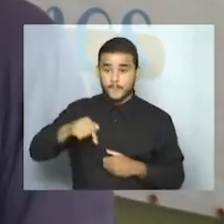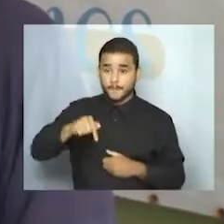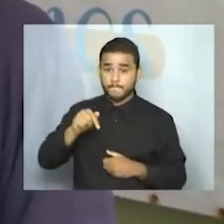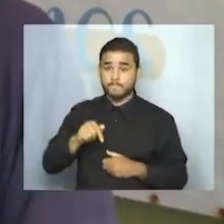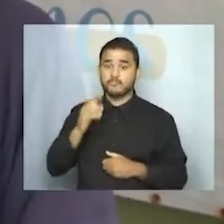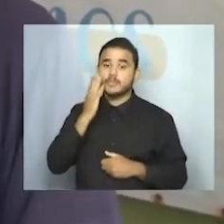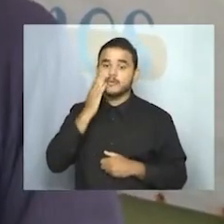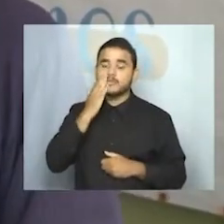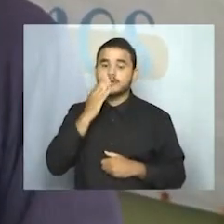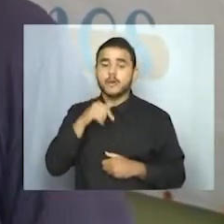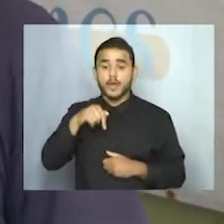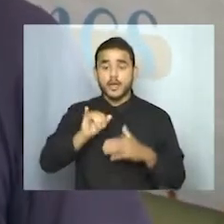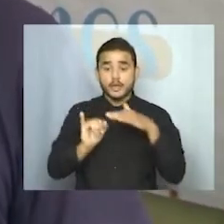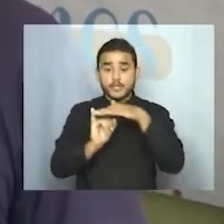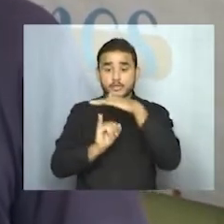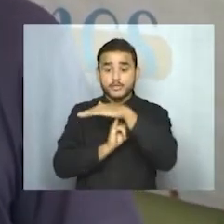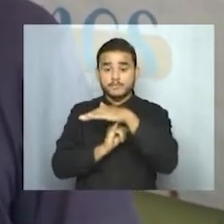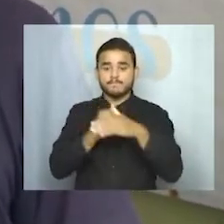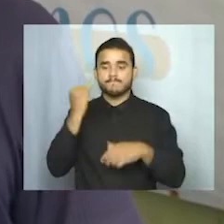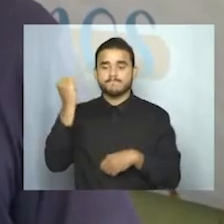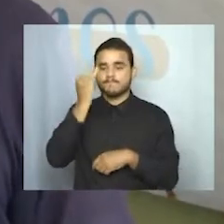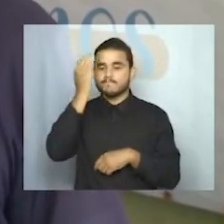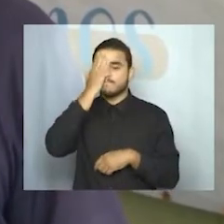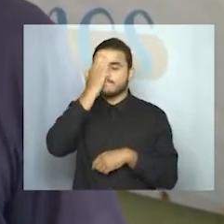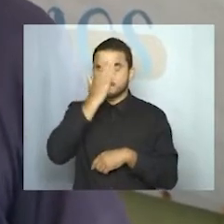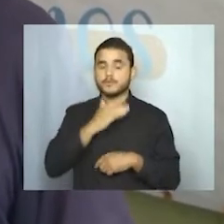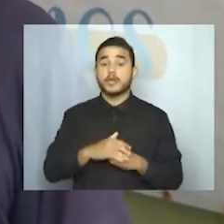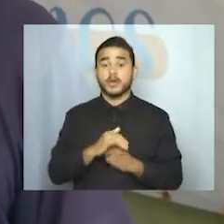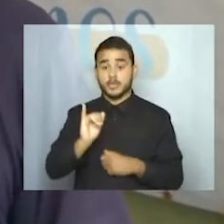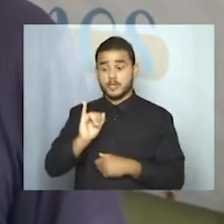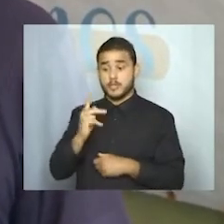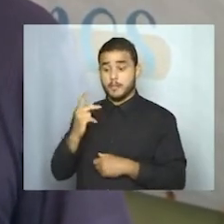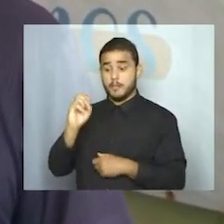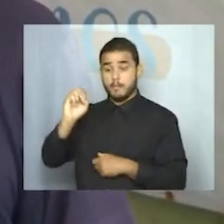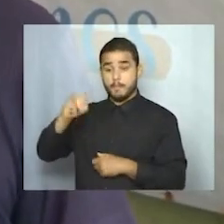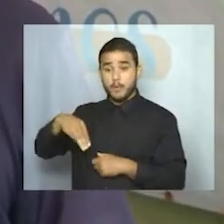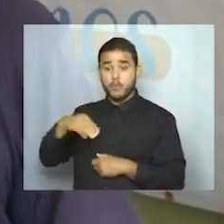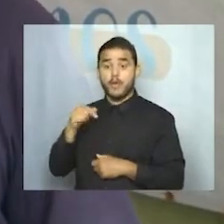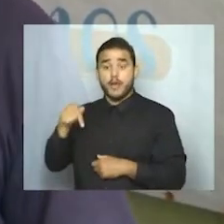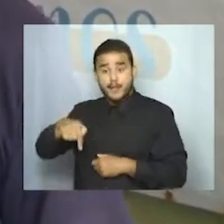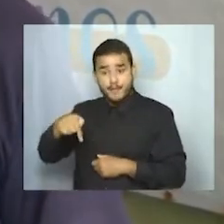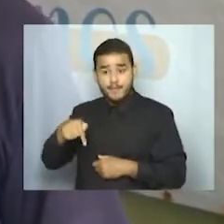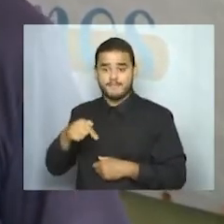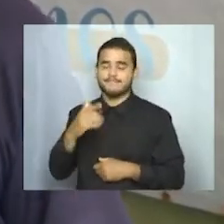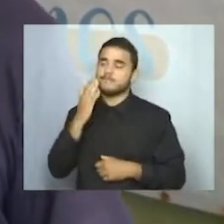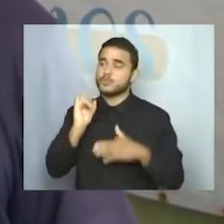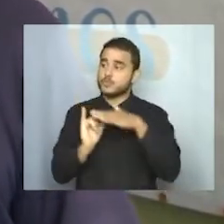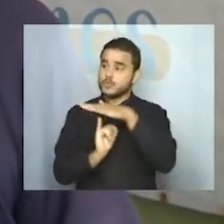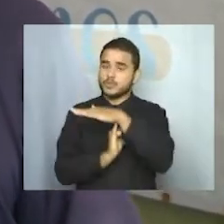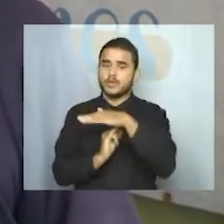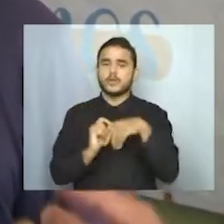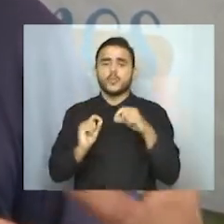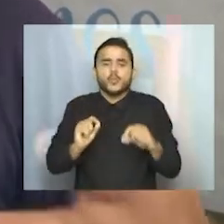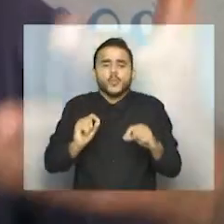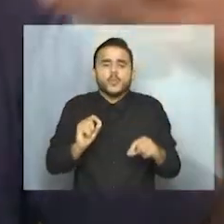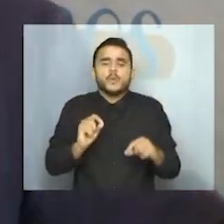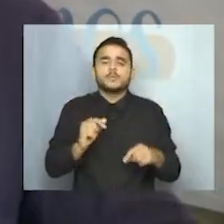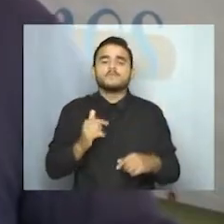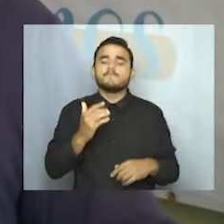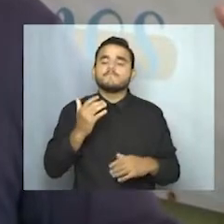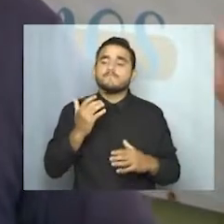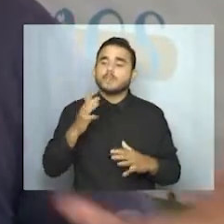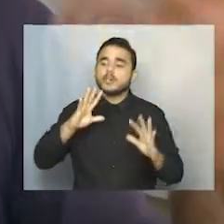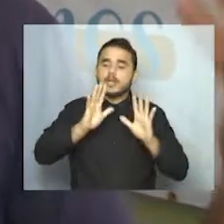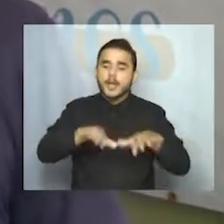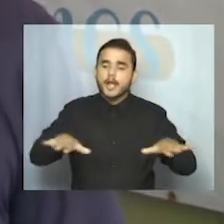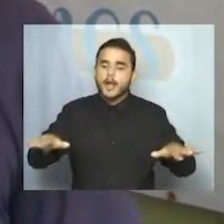como a gente diz. E as crianças, elas internalizam essa prática, levam para a família e eles dizem